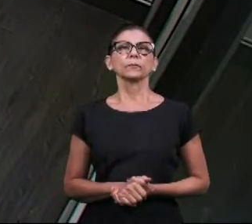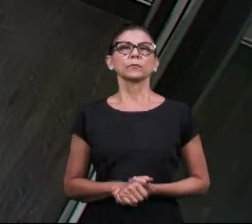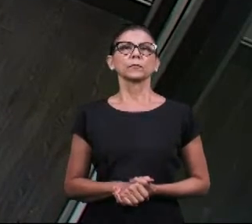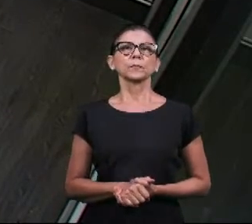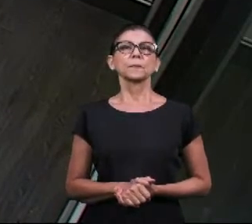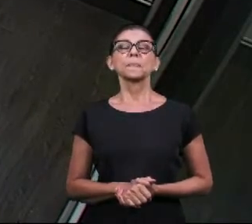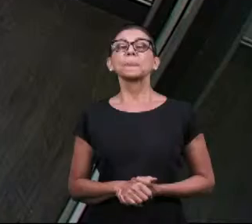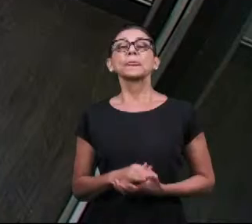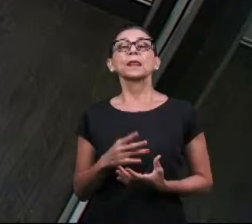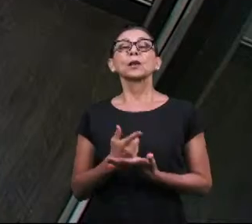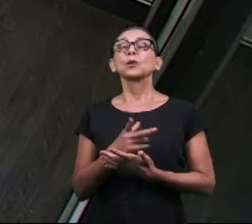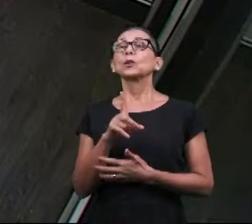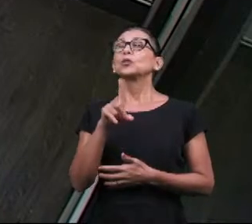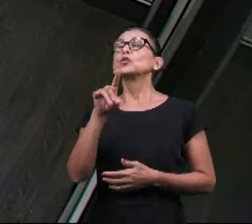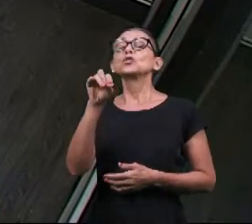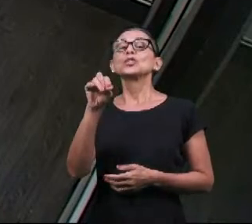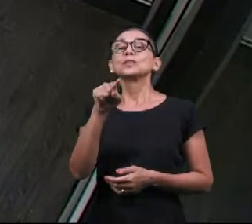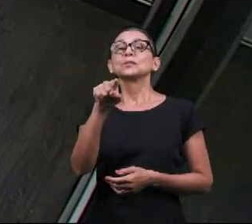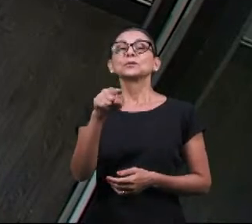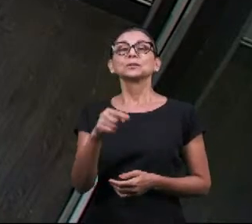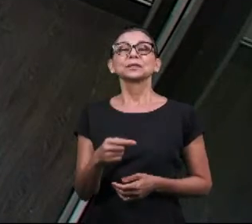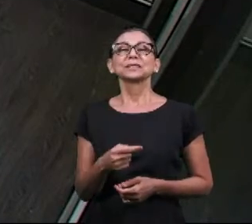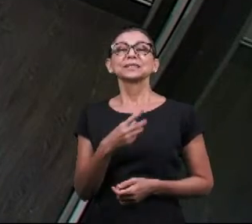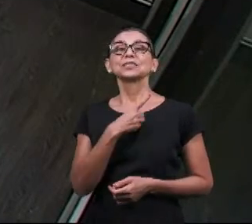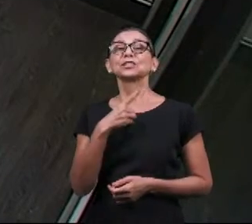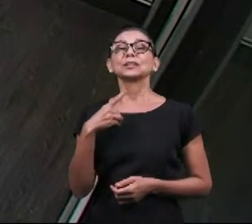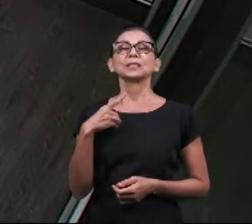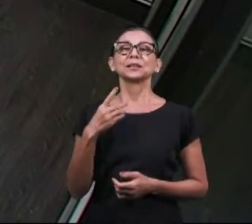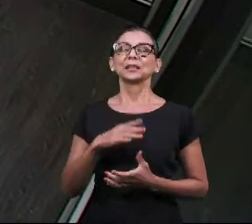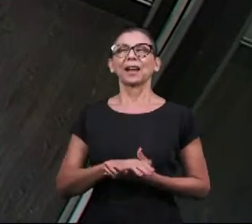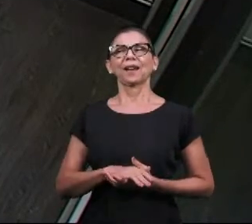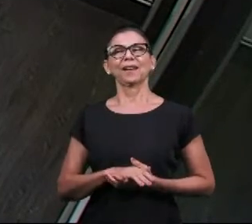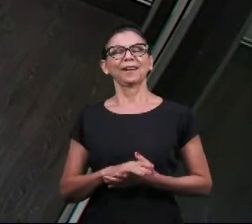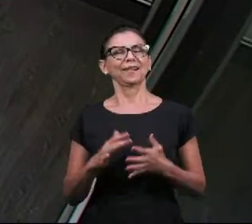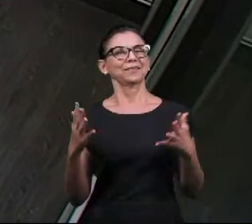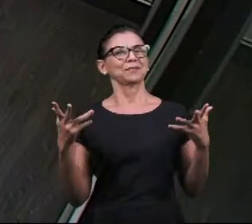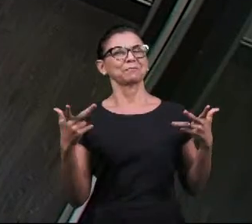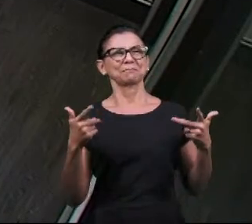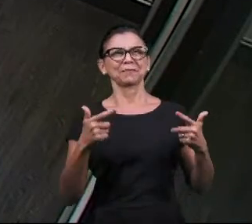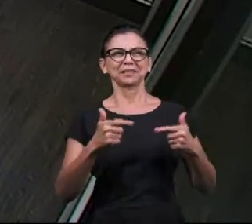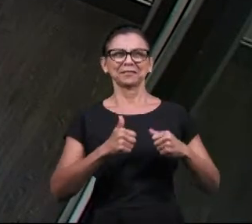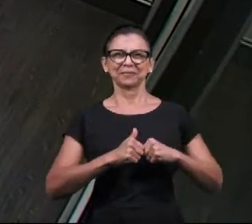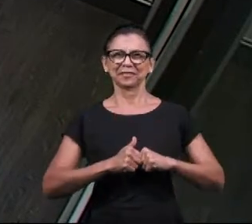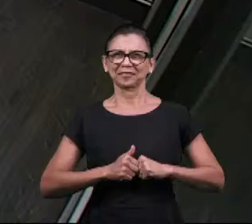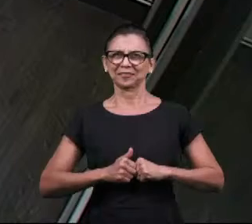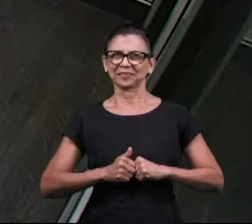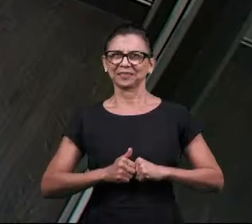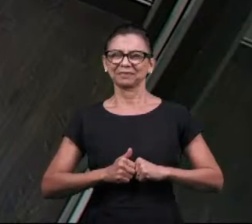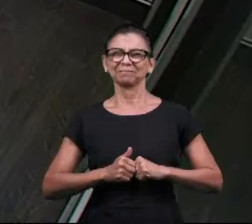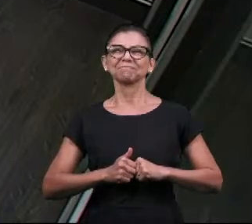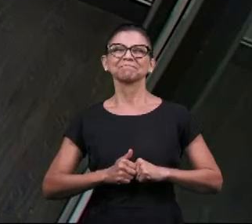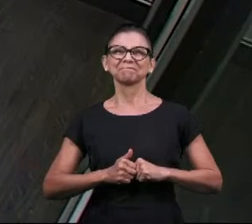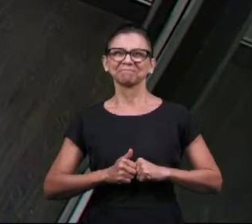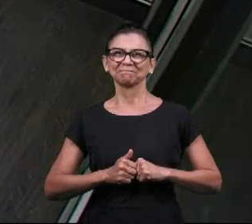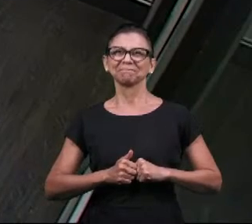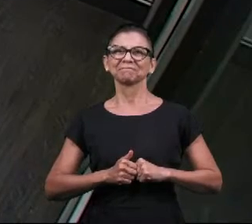do chamado para o diaconato? Foi algo glorioso. O chamado é algo fantástico, né, Jorge?